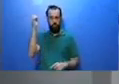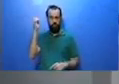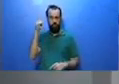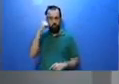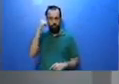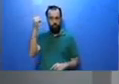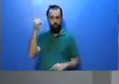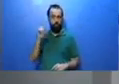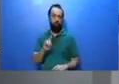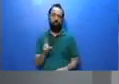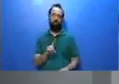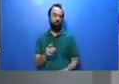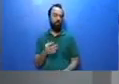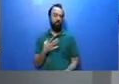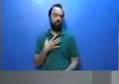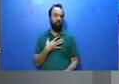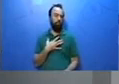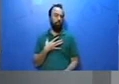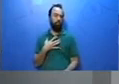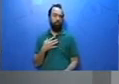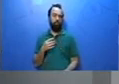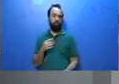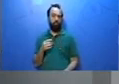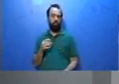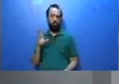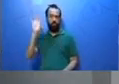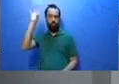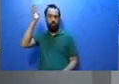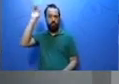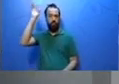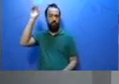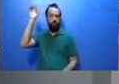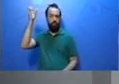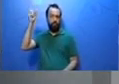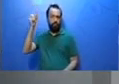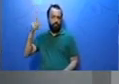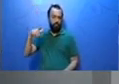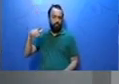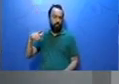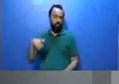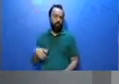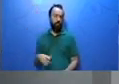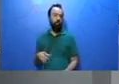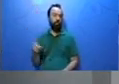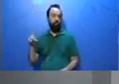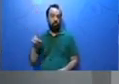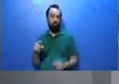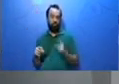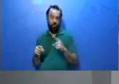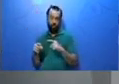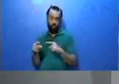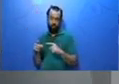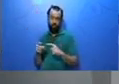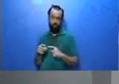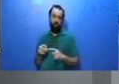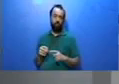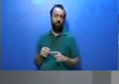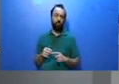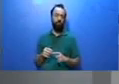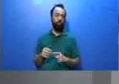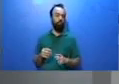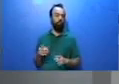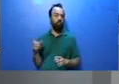diz que ele é a luz da vida dela. Que bonitinho. Ele se emociona com a